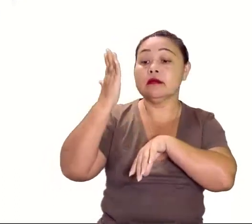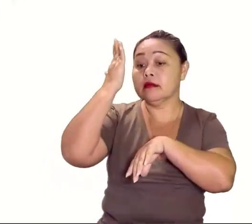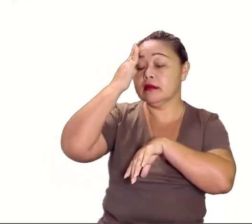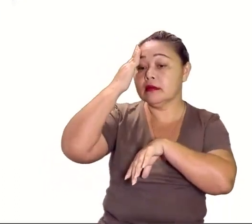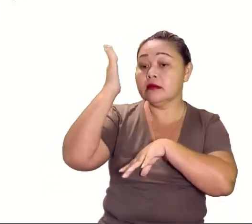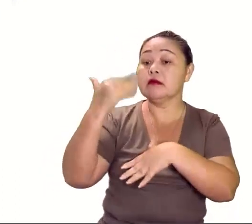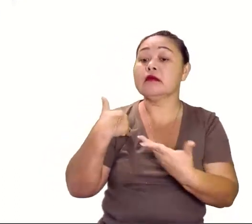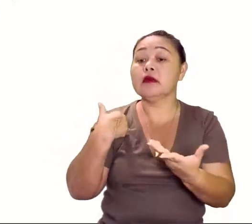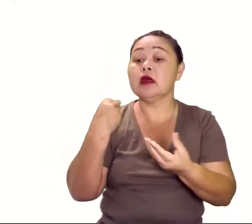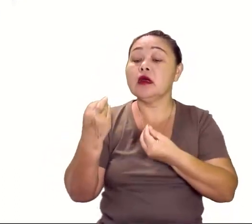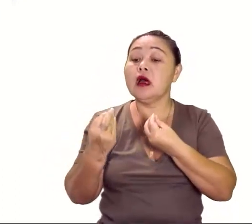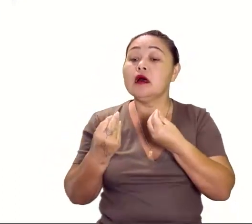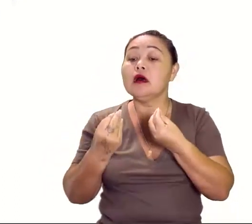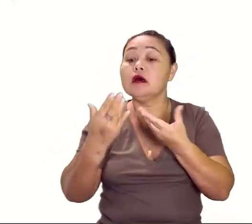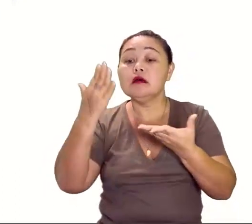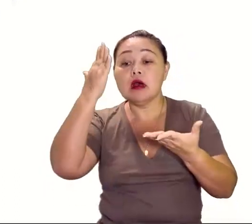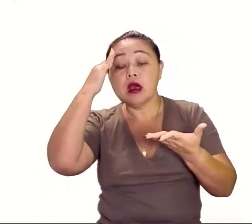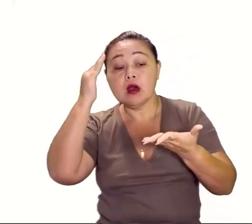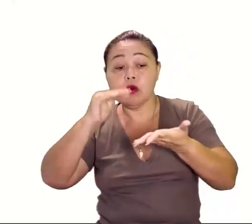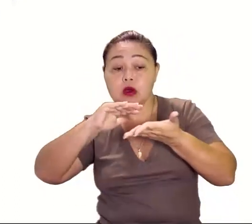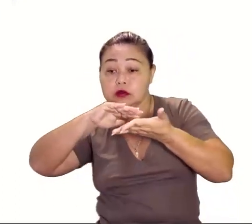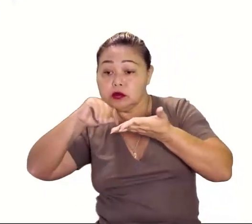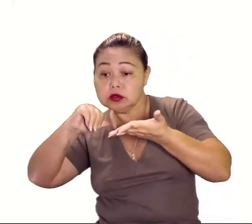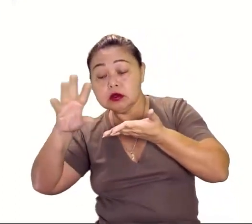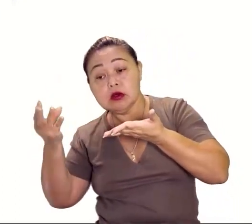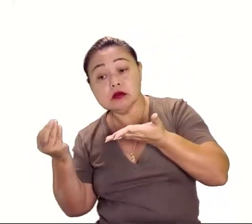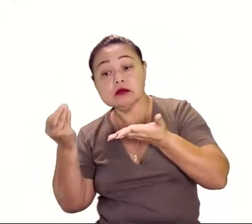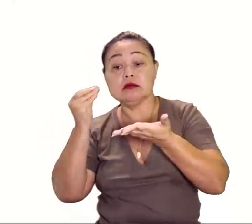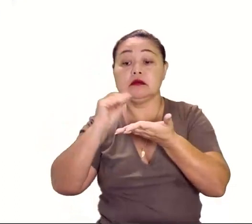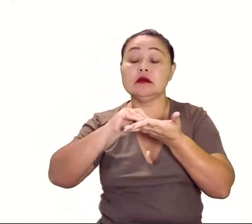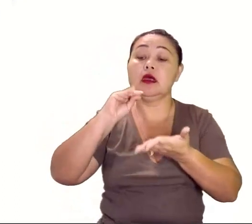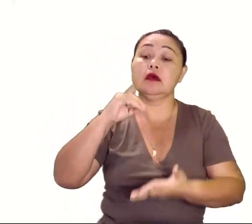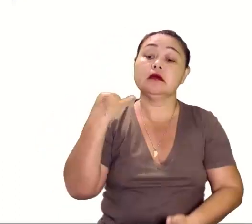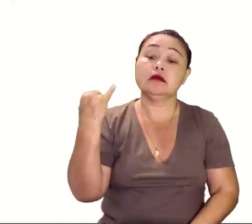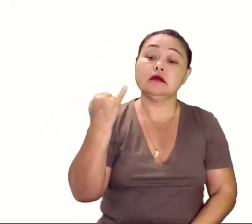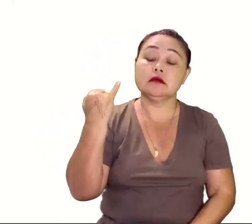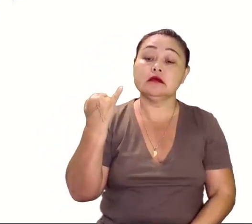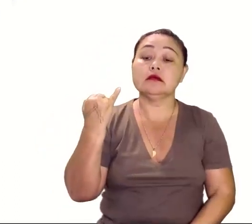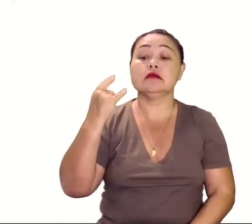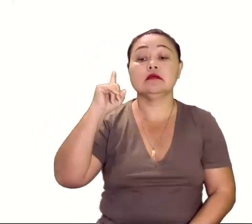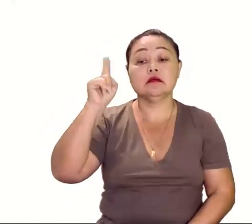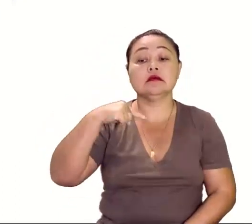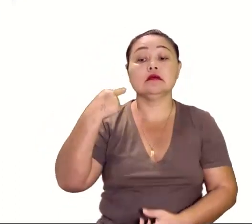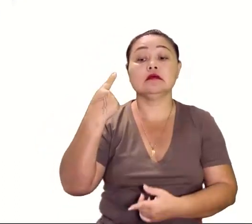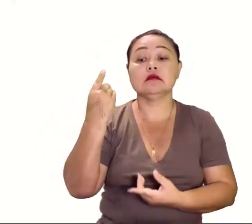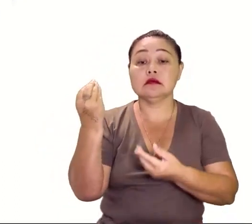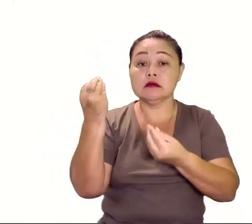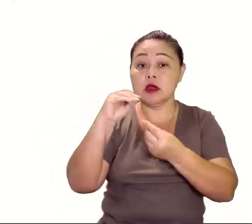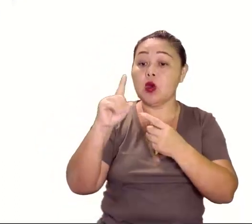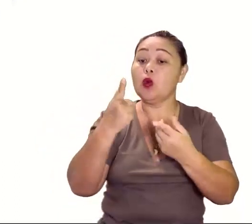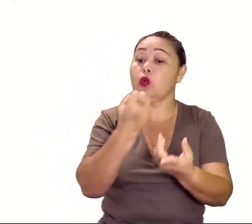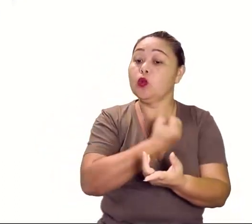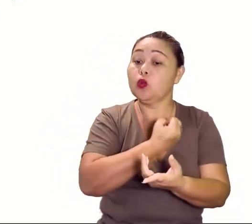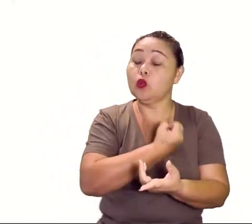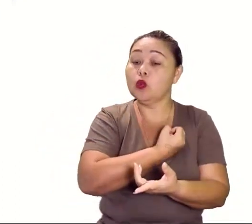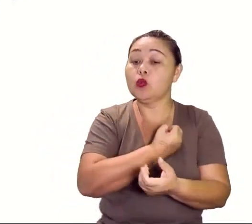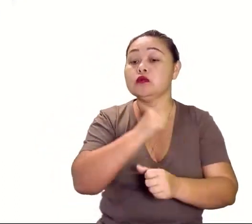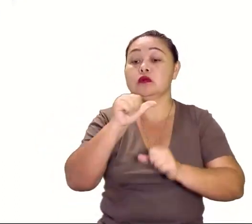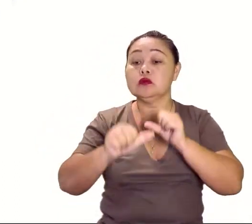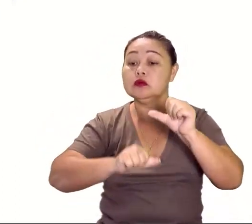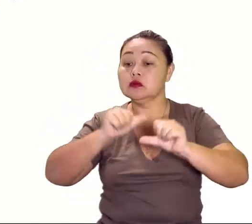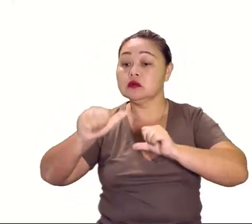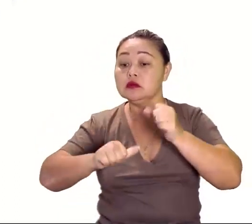faz entender quando tira e quando devolve. Porque aqui é importante o sinal do coeficiente numérico, porque senão muda